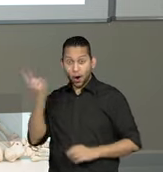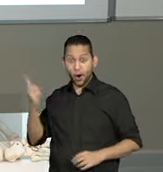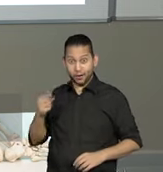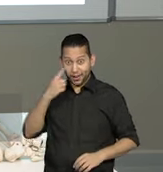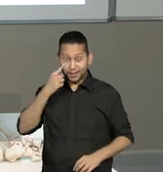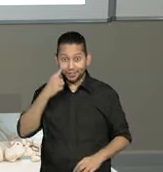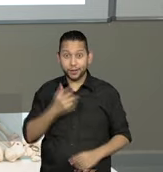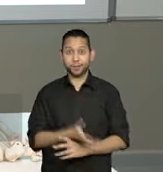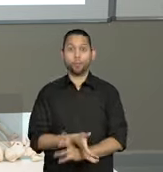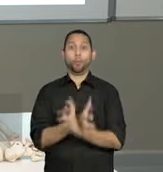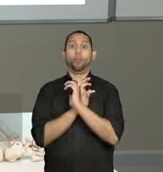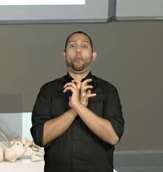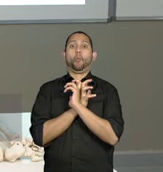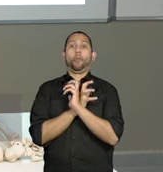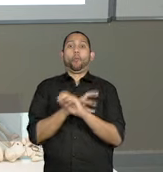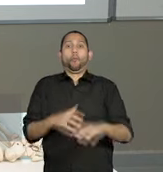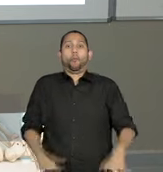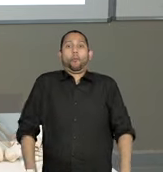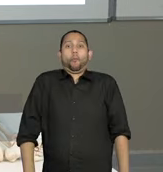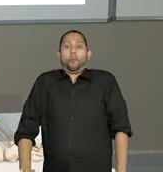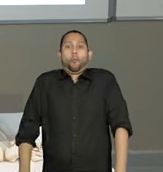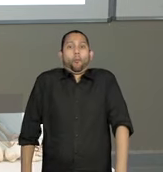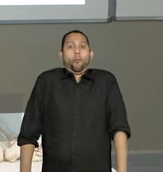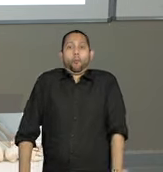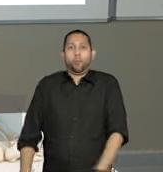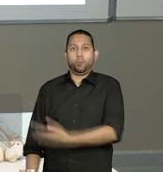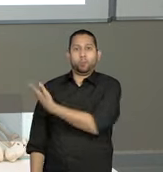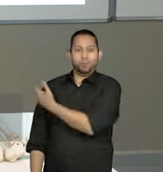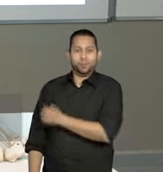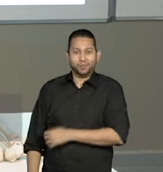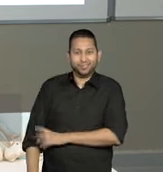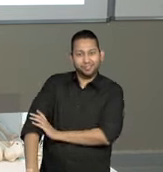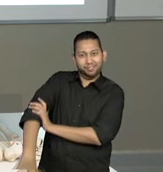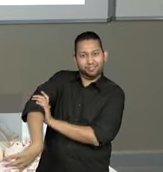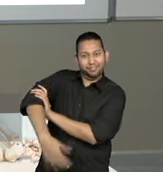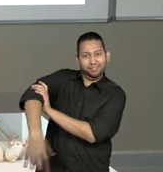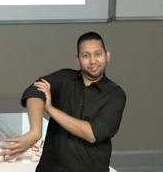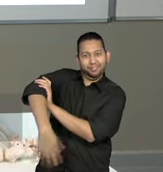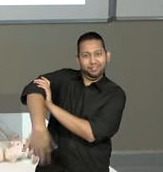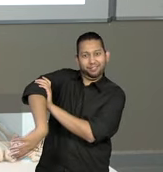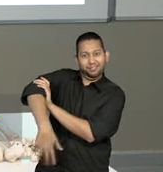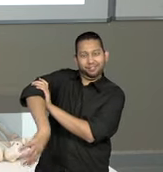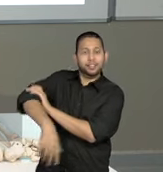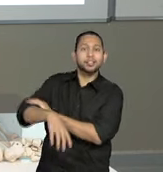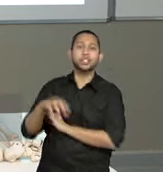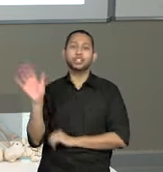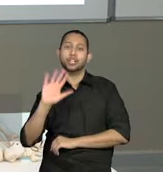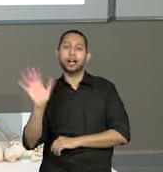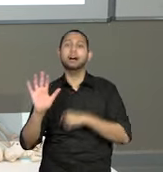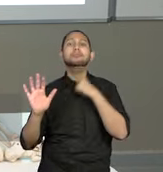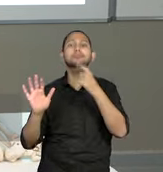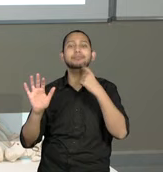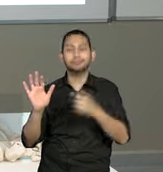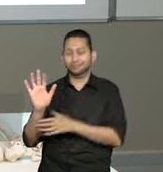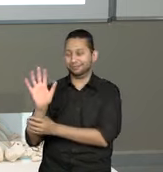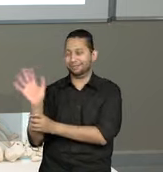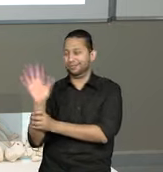se apresentando para vocês, ó. Ele não consegue dar um tchauzinho, a articulação não está muito boa. Um tchauzinho para